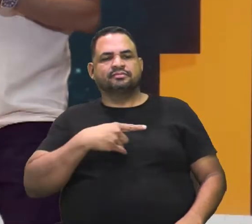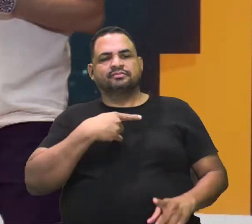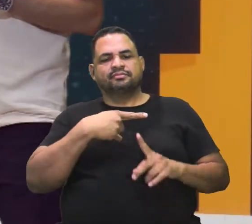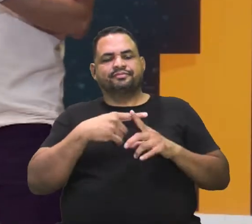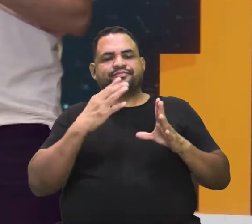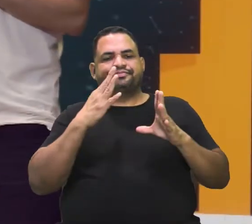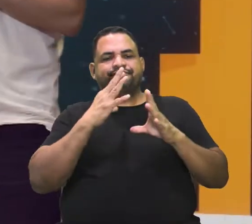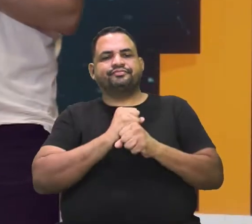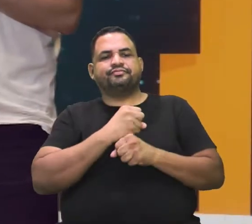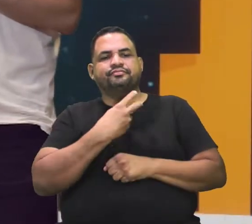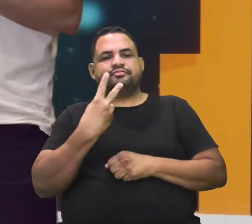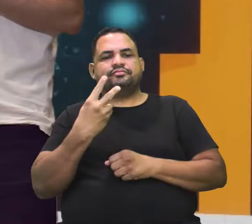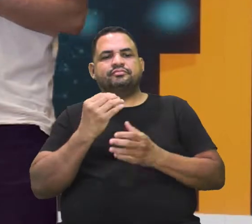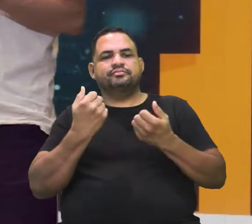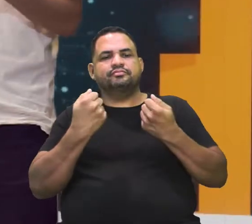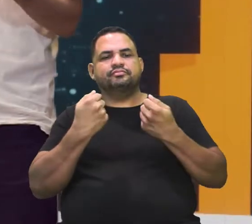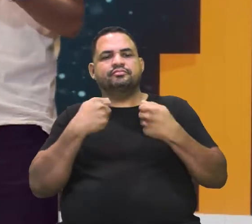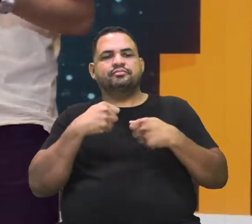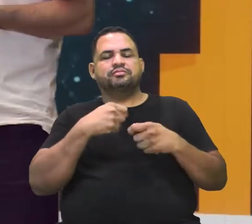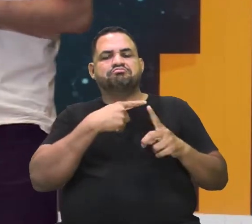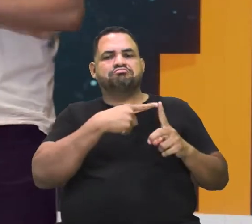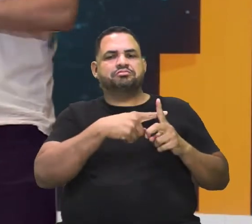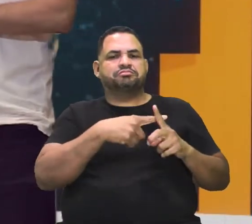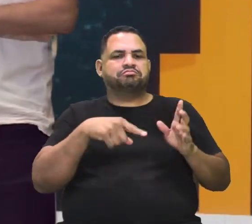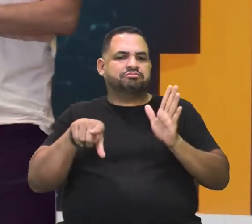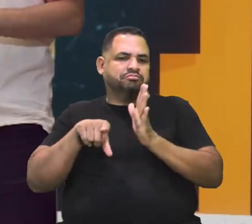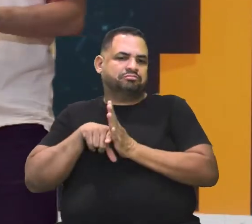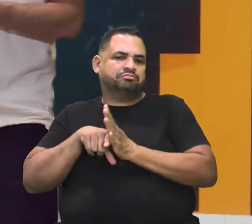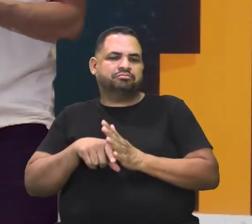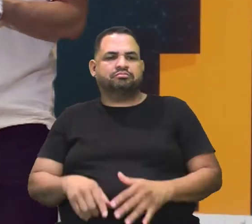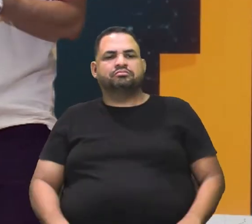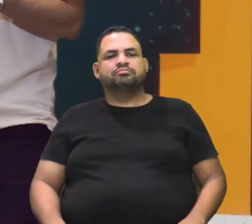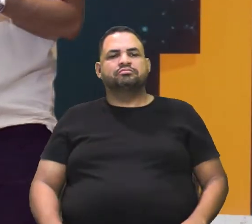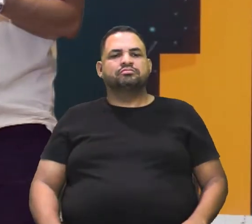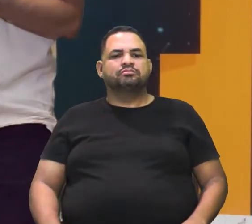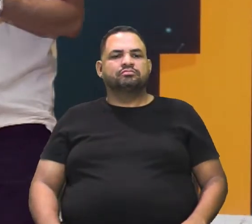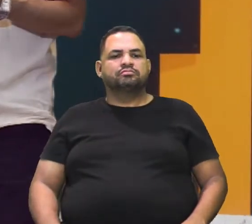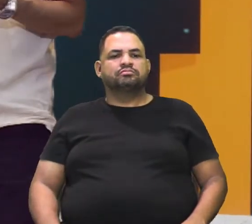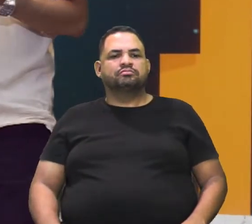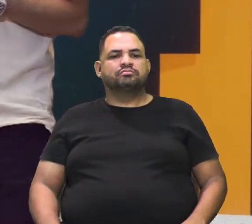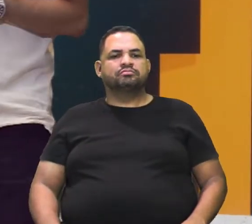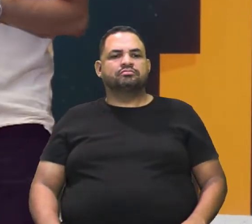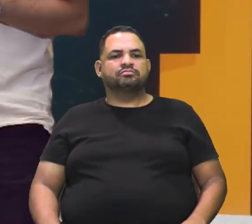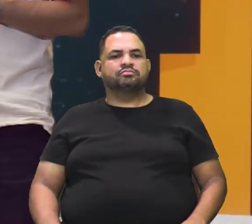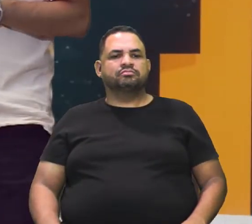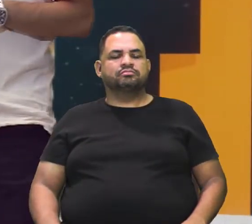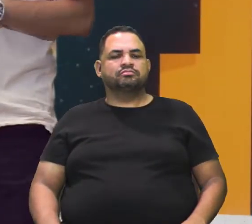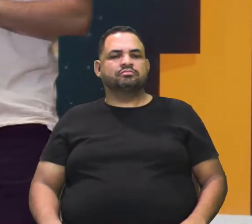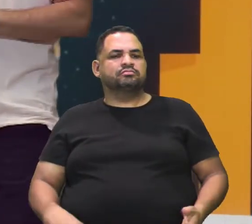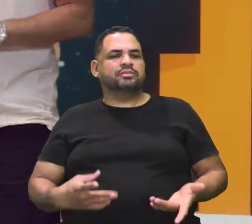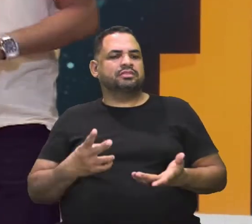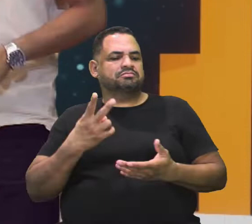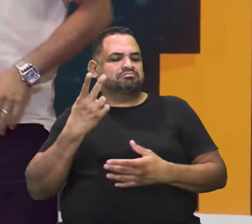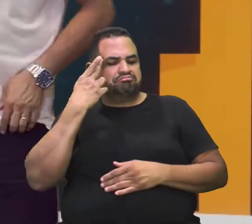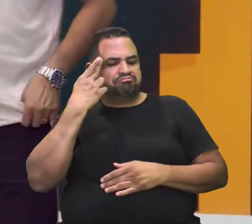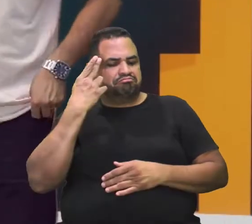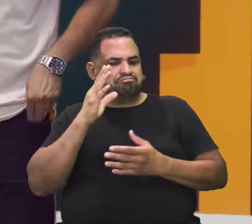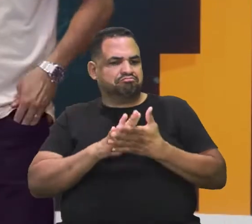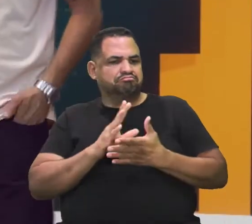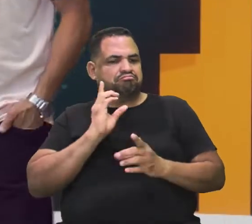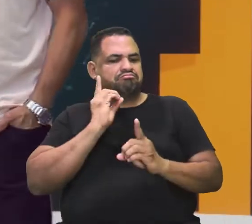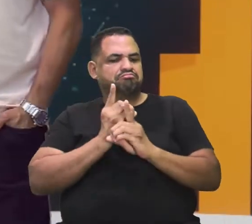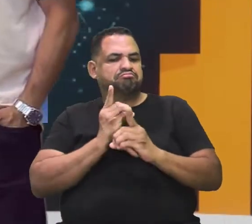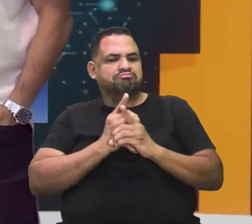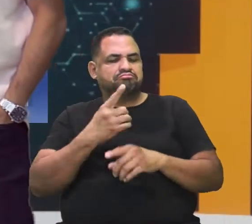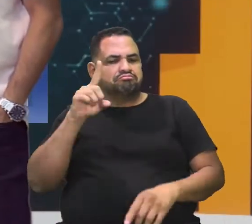números inteiros são aqueles que podem ser positivos ou negativos, né? Natural, aquele que naturalmente a gente encontra no nosso dia a dia, são